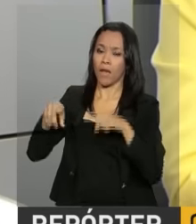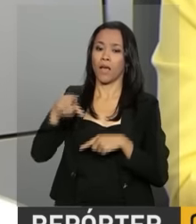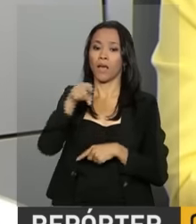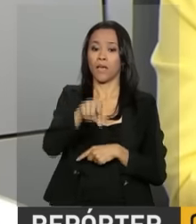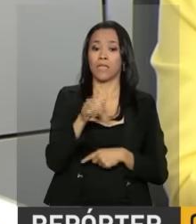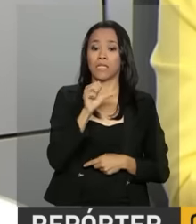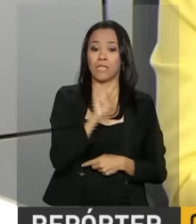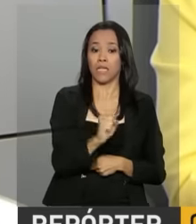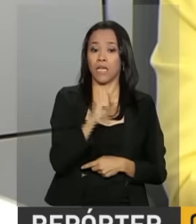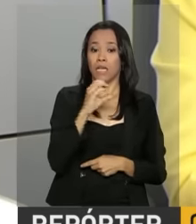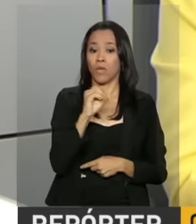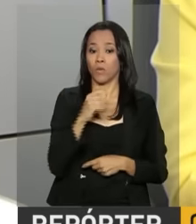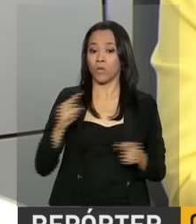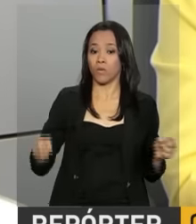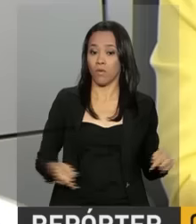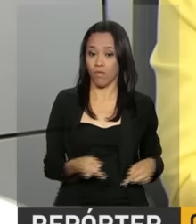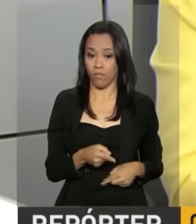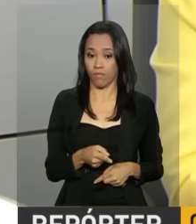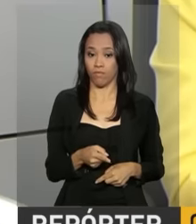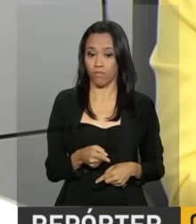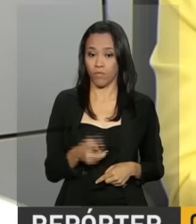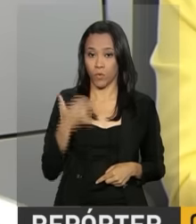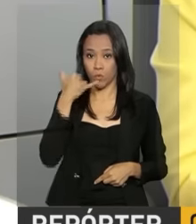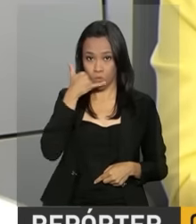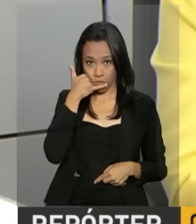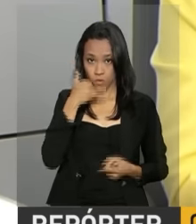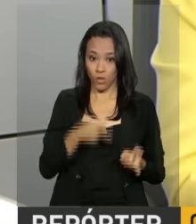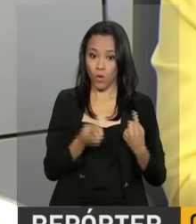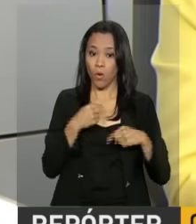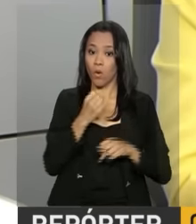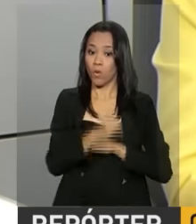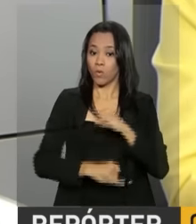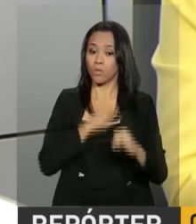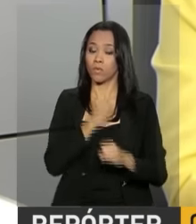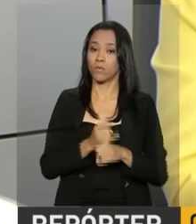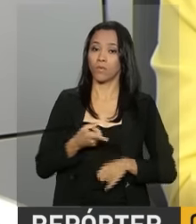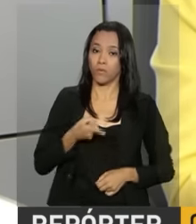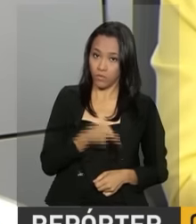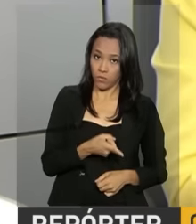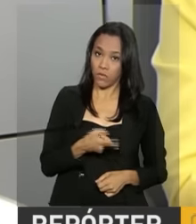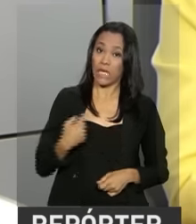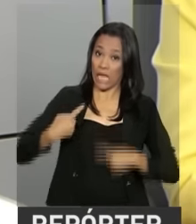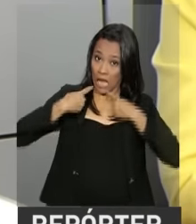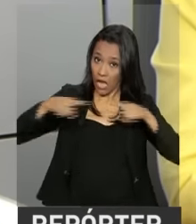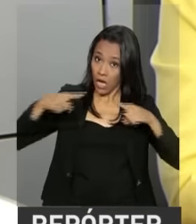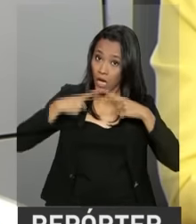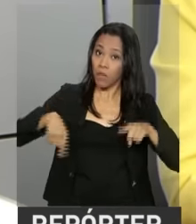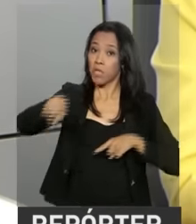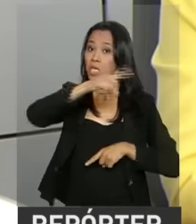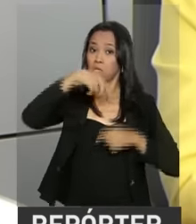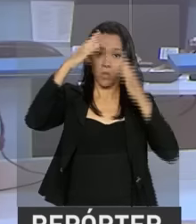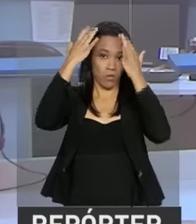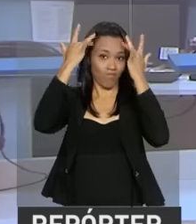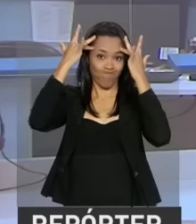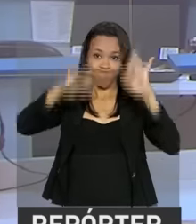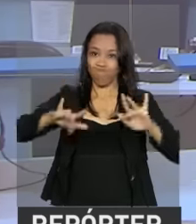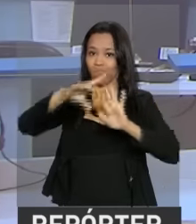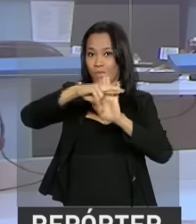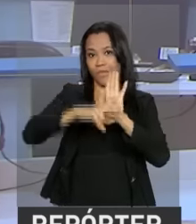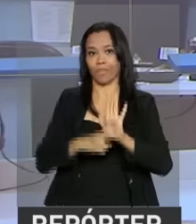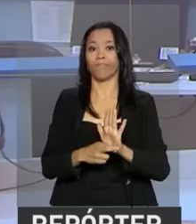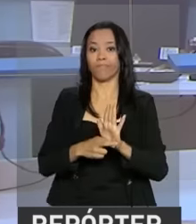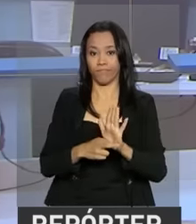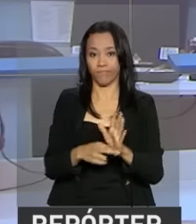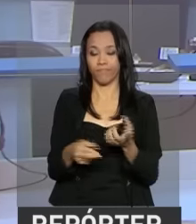08701 9656 ou no nosso site e faz a reclamação do descumprimento dos prazos